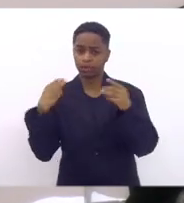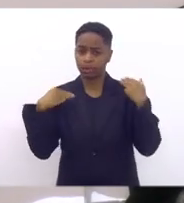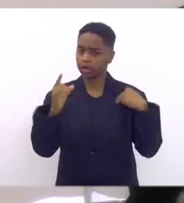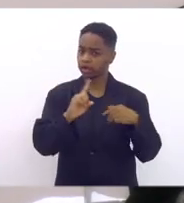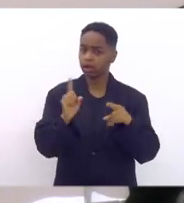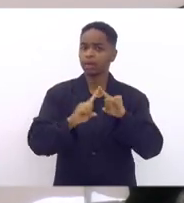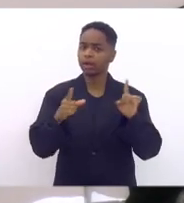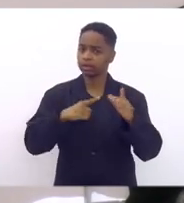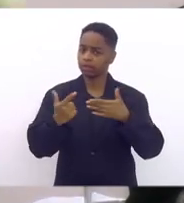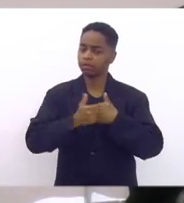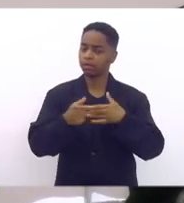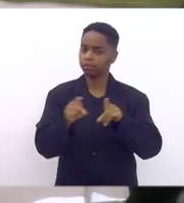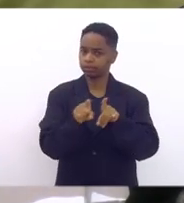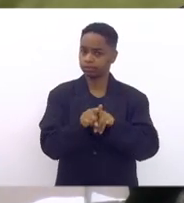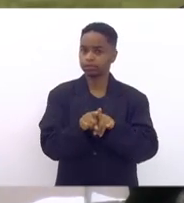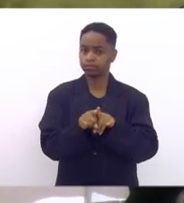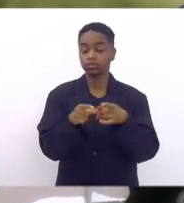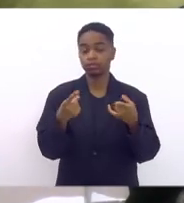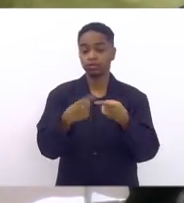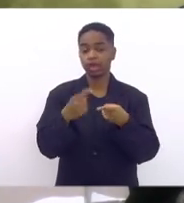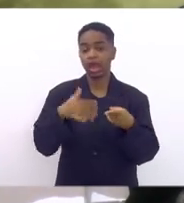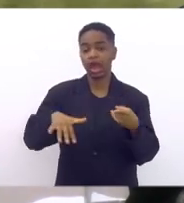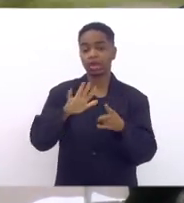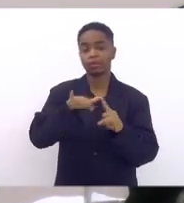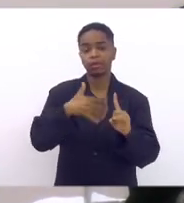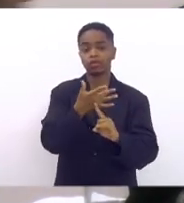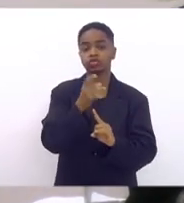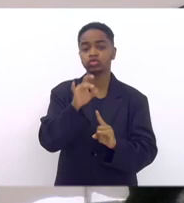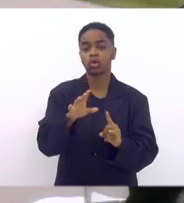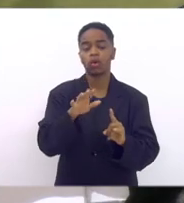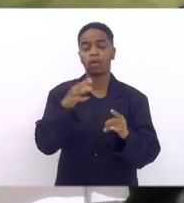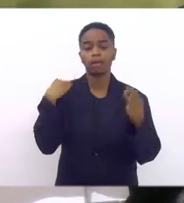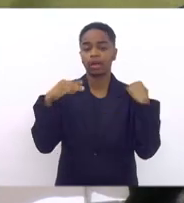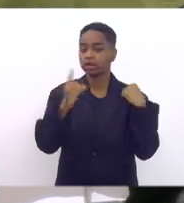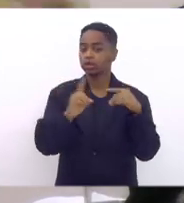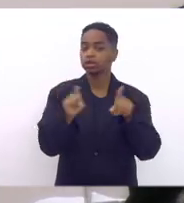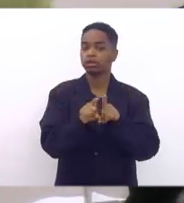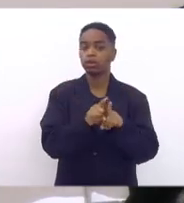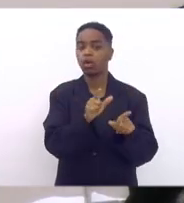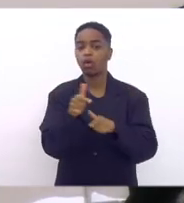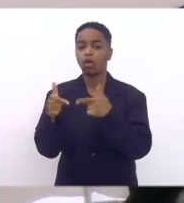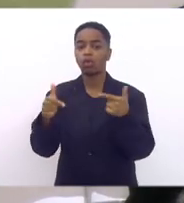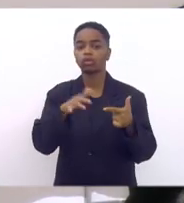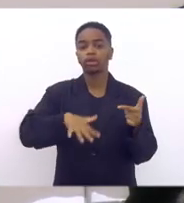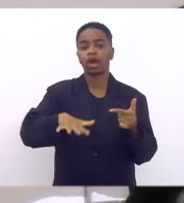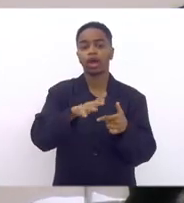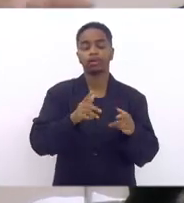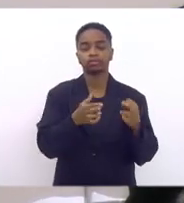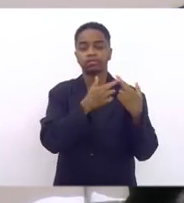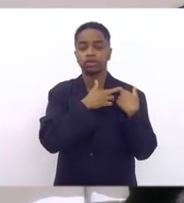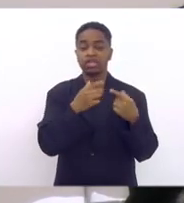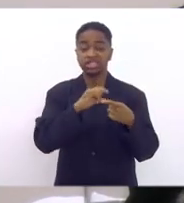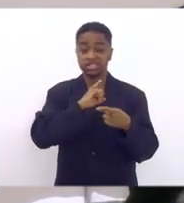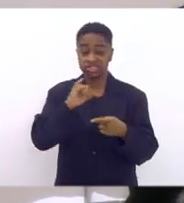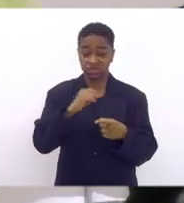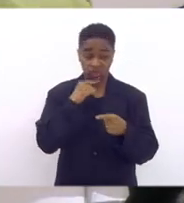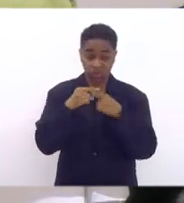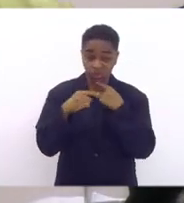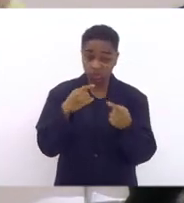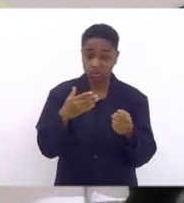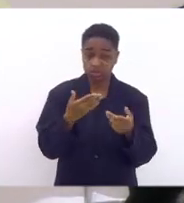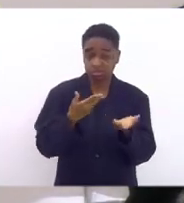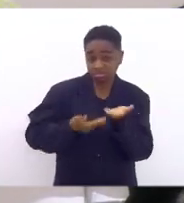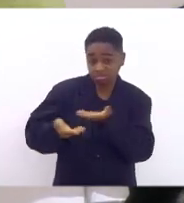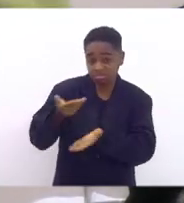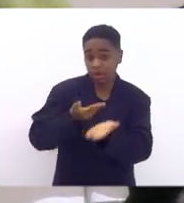Marinha também tinha o seu papel a parte ambiental não é só da Marinha não é do iné de todos os órgãos competentes agora se os órgãos não conversa entre si é pelo que eu